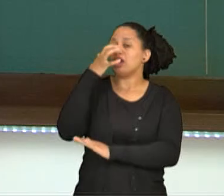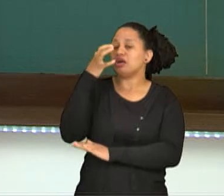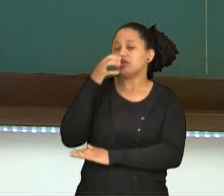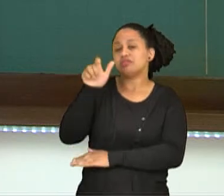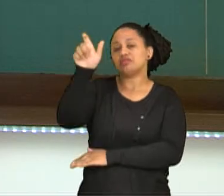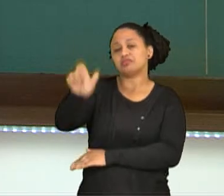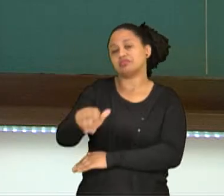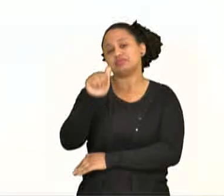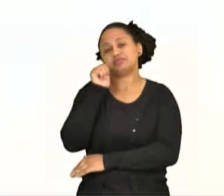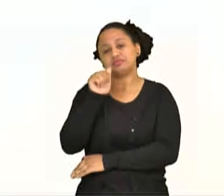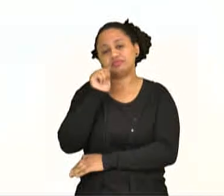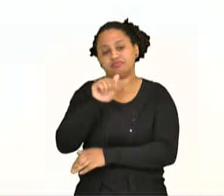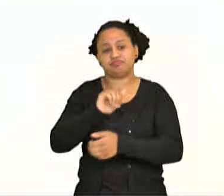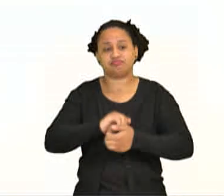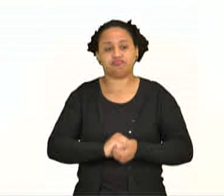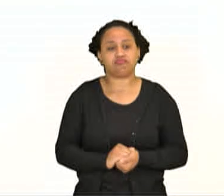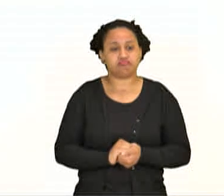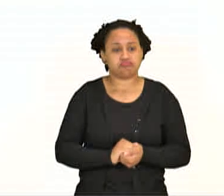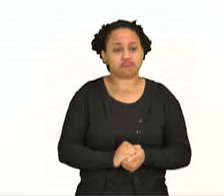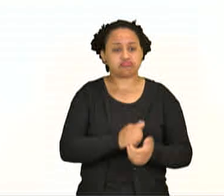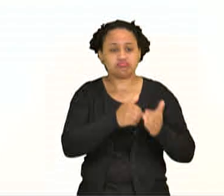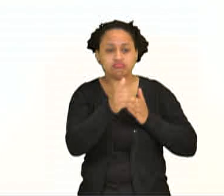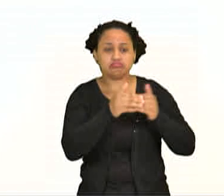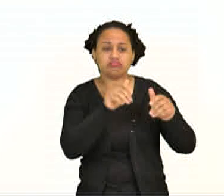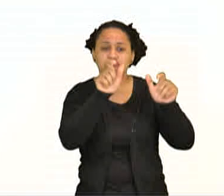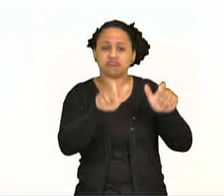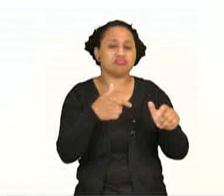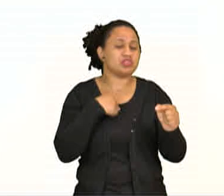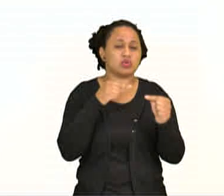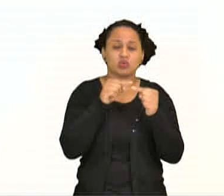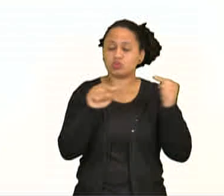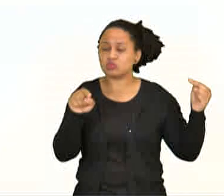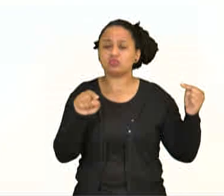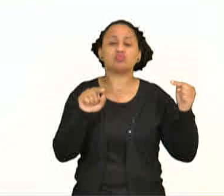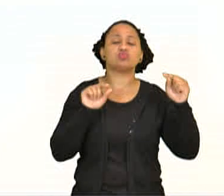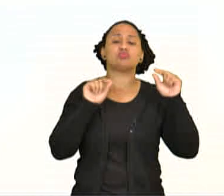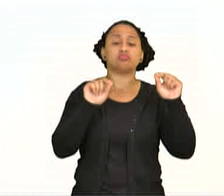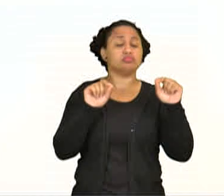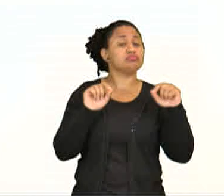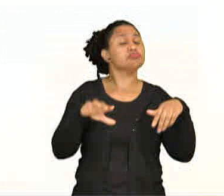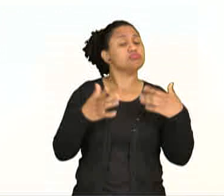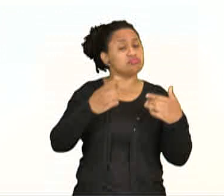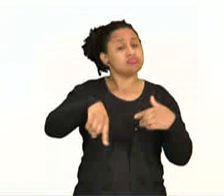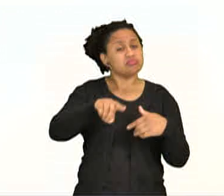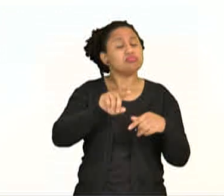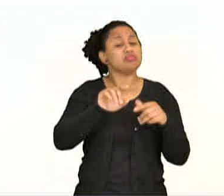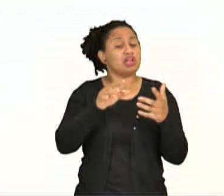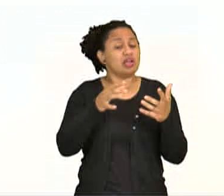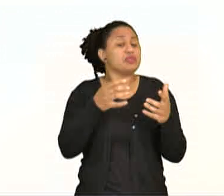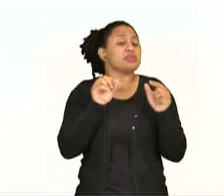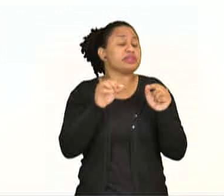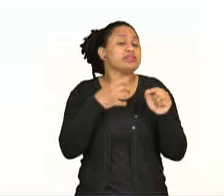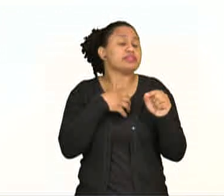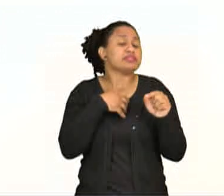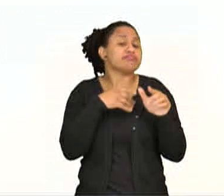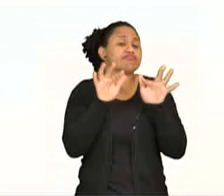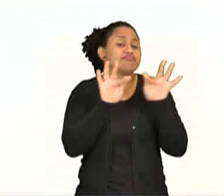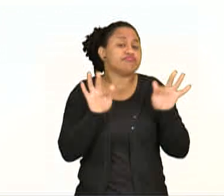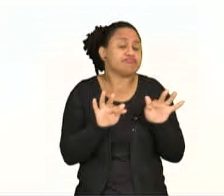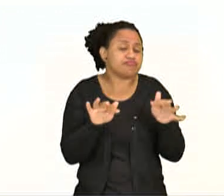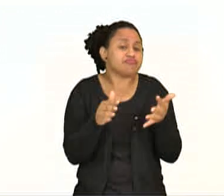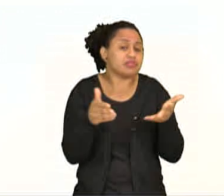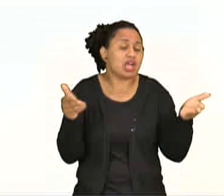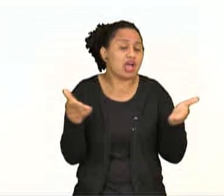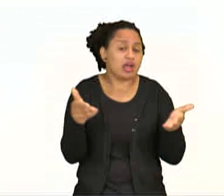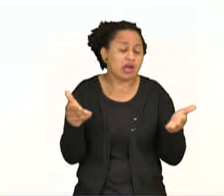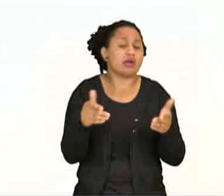Curie. Qualquer um que não se enquadre em esses répteis está certamente feliz, tanto